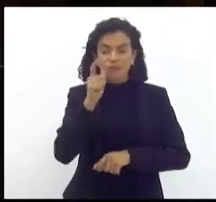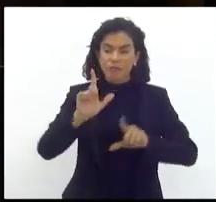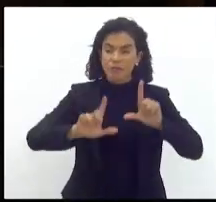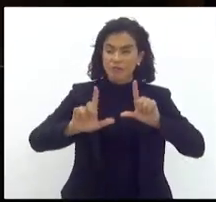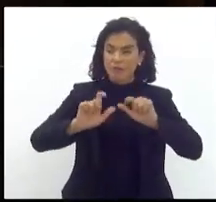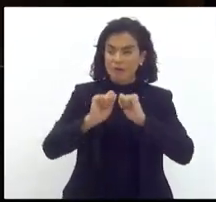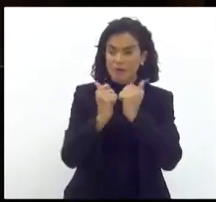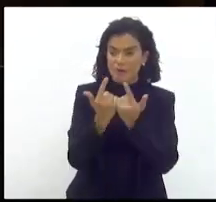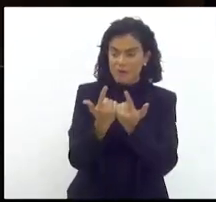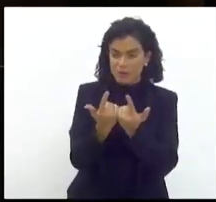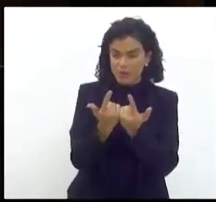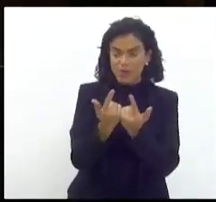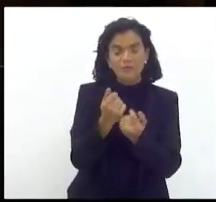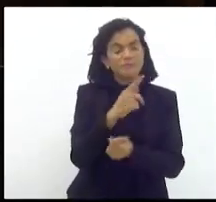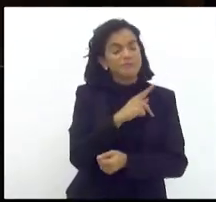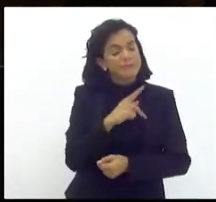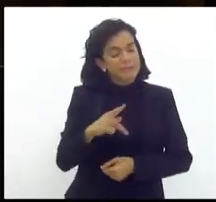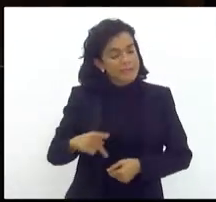TV